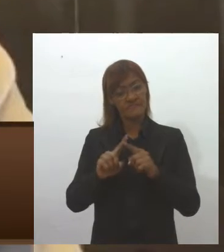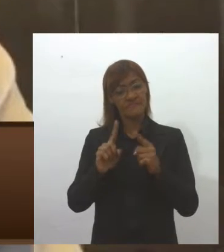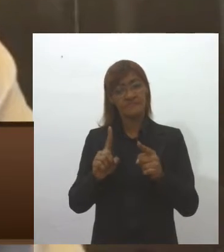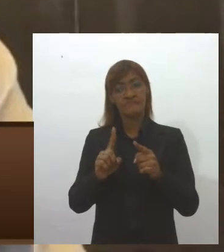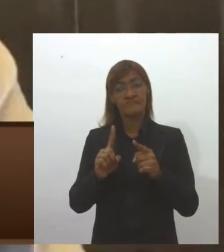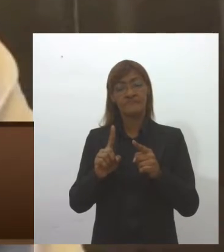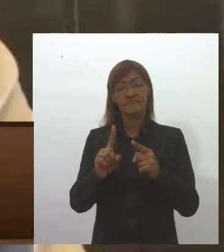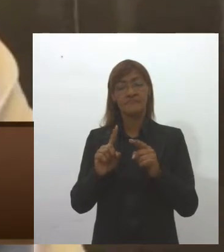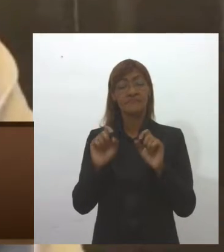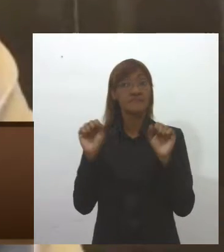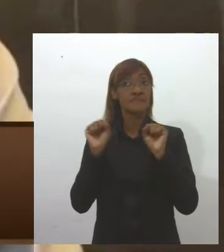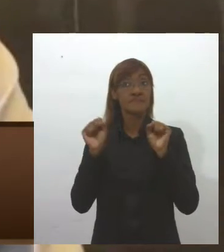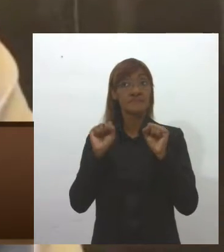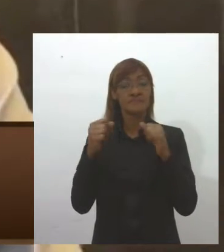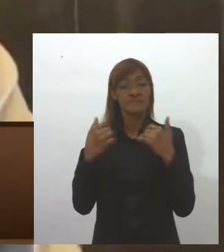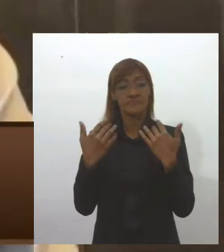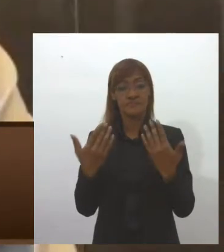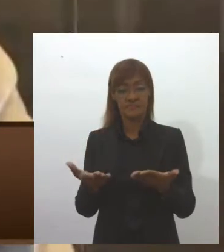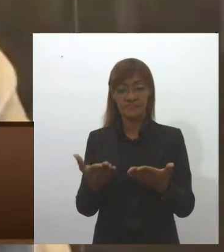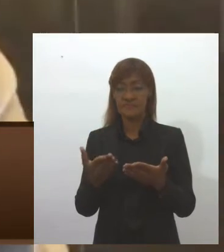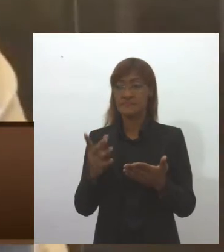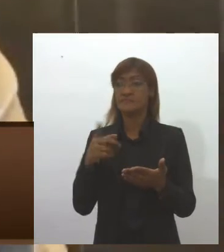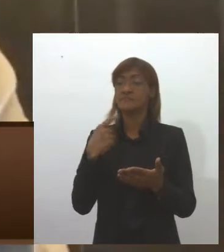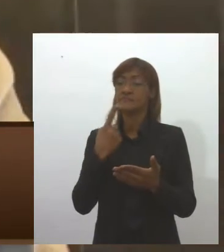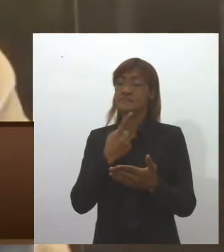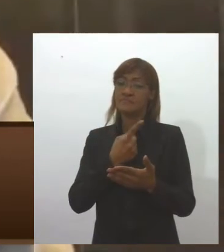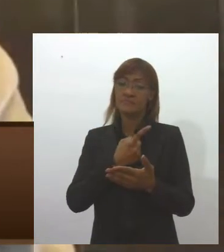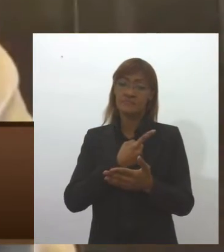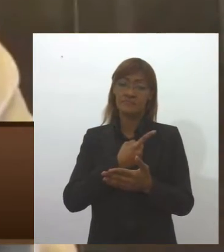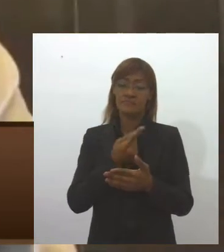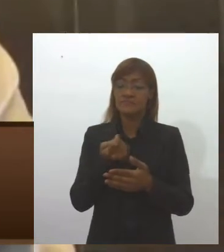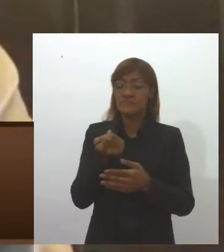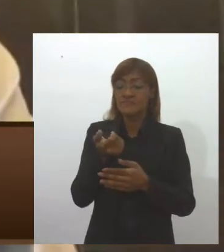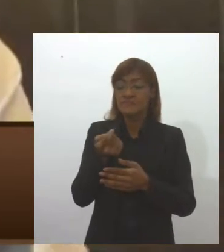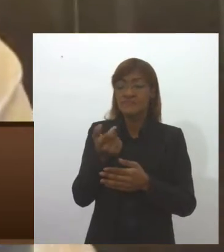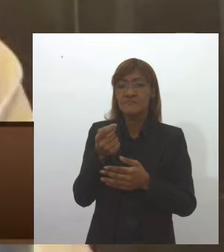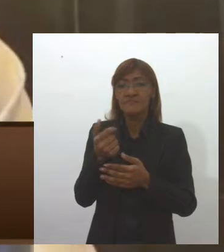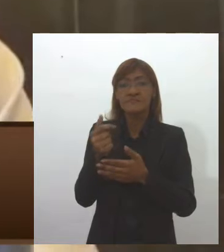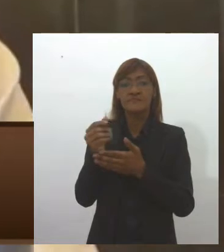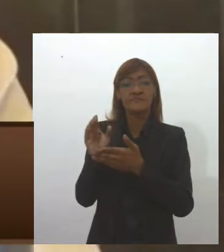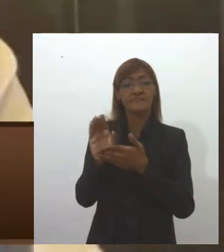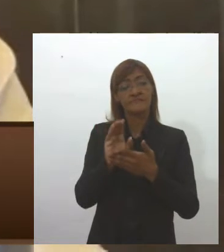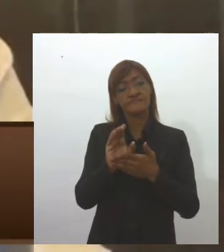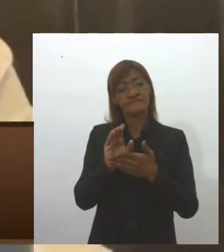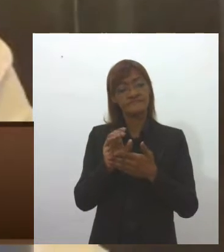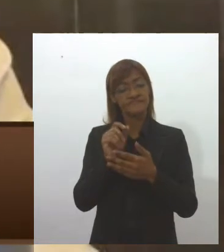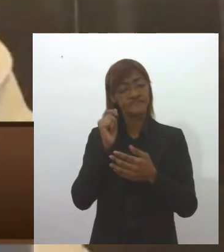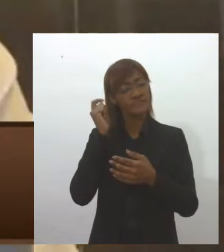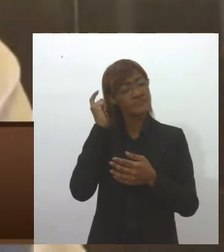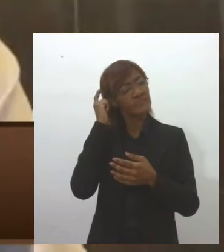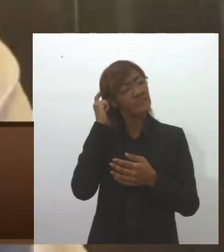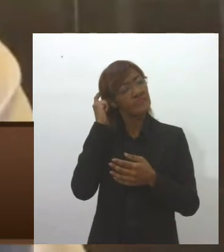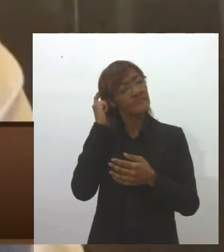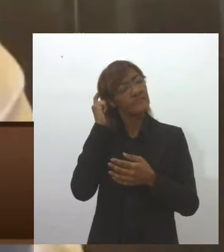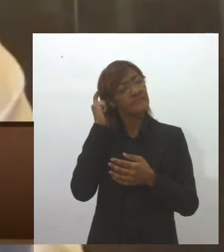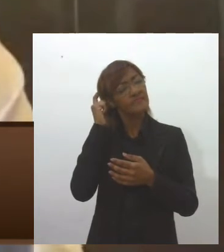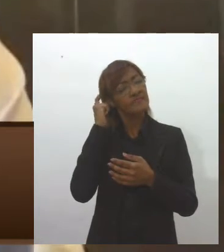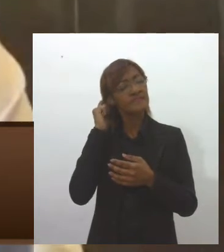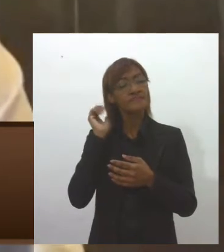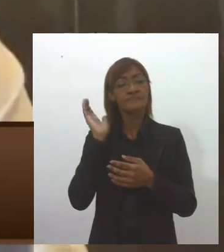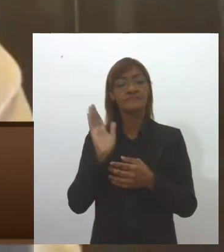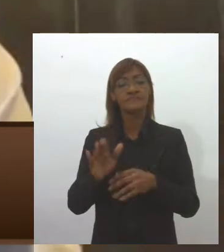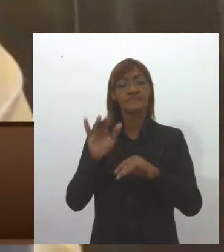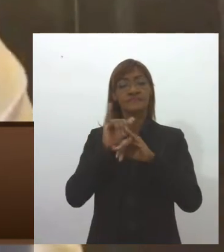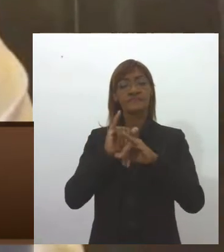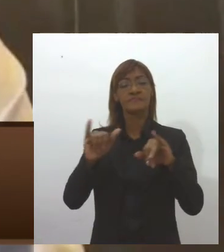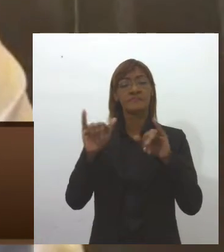querem voltar. Sim. Então, a gente recebe muito pouca reclamação de infraestrutura, muito pouca reclamação de atendimento, porque as